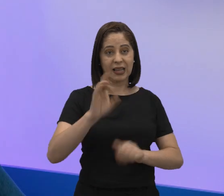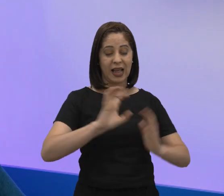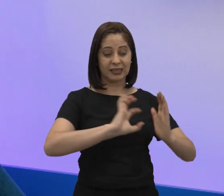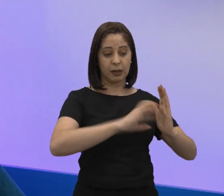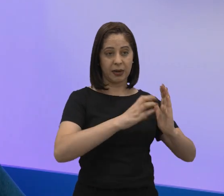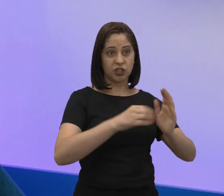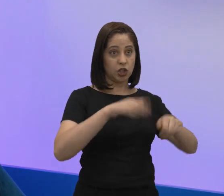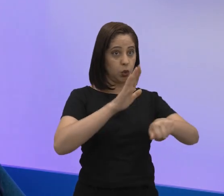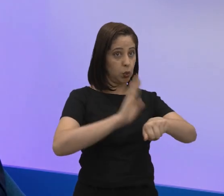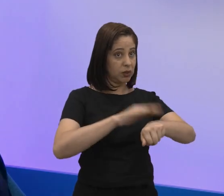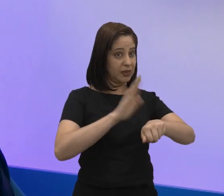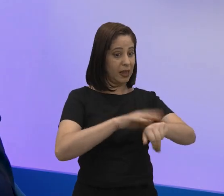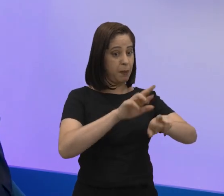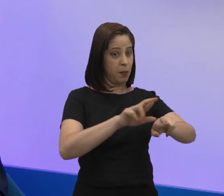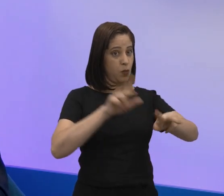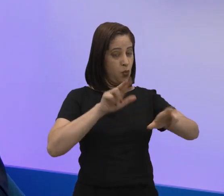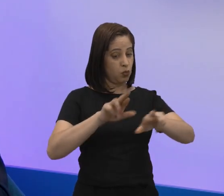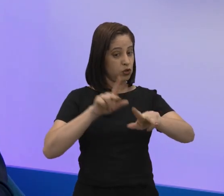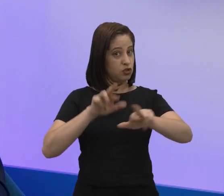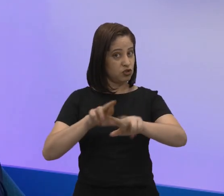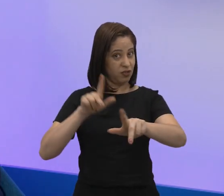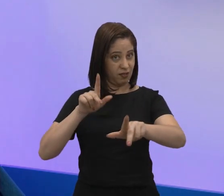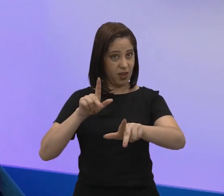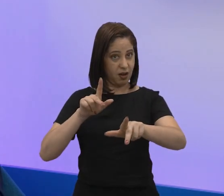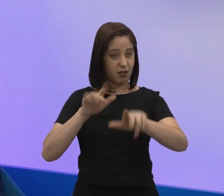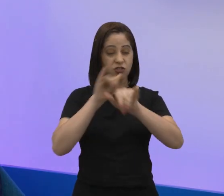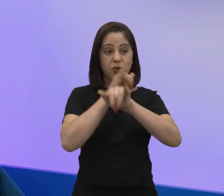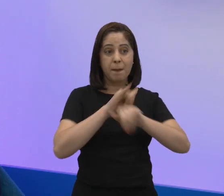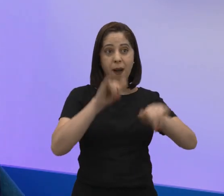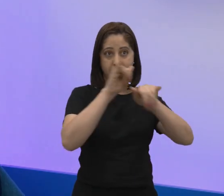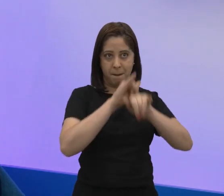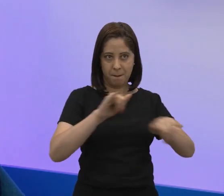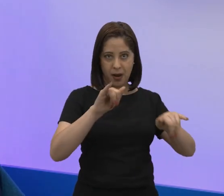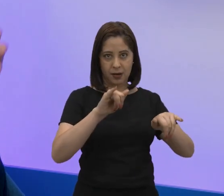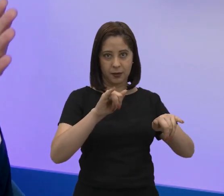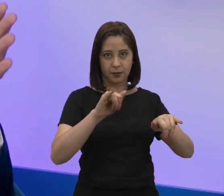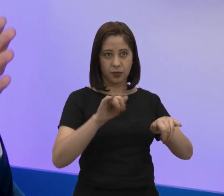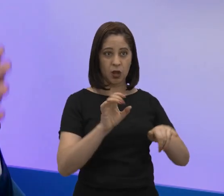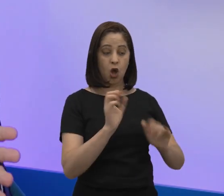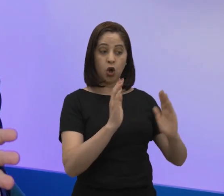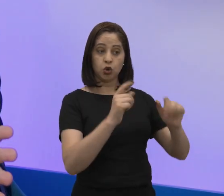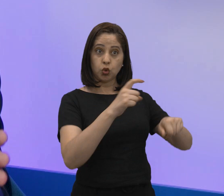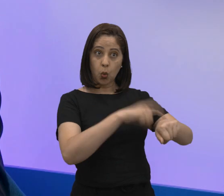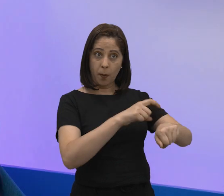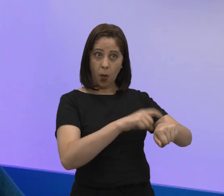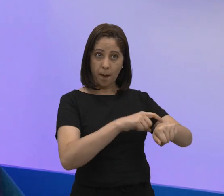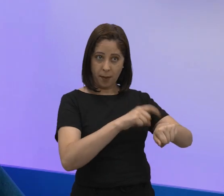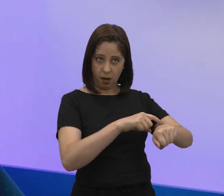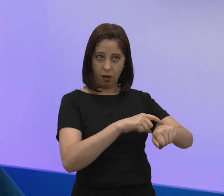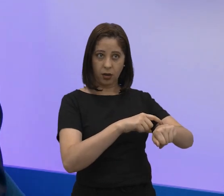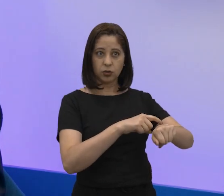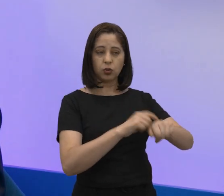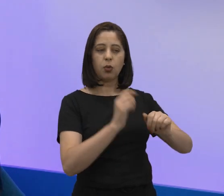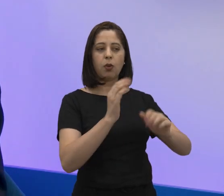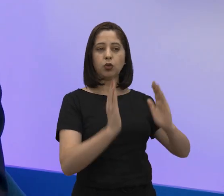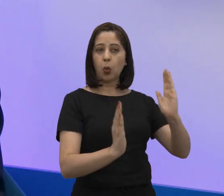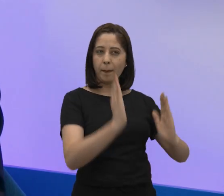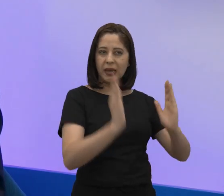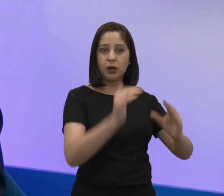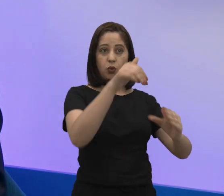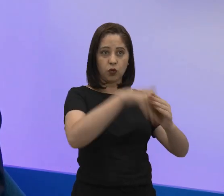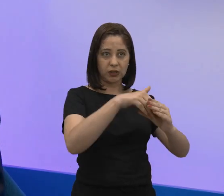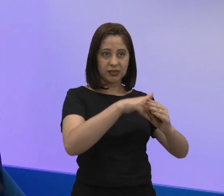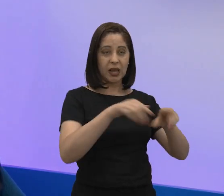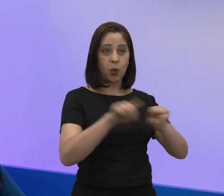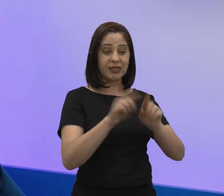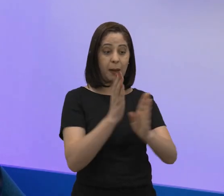esse espaço no rádio e na TV para divulgar. Não só no momento eleitoral, mas fora do período eleitoral